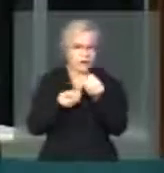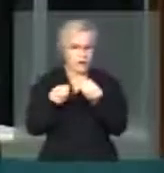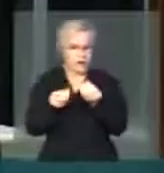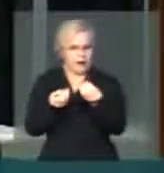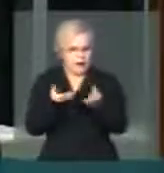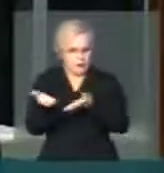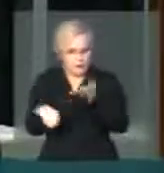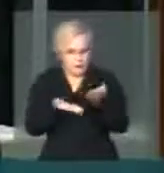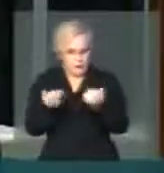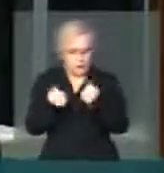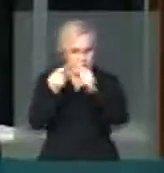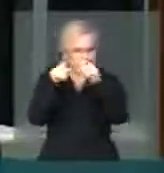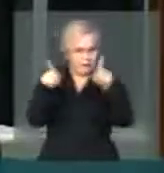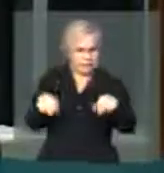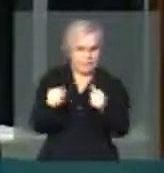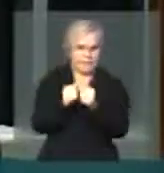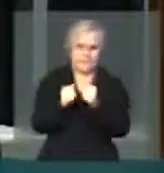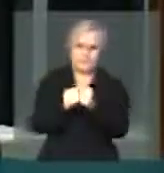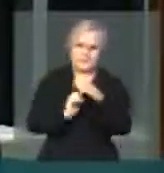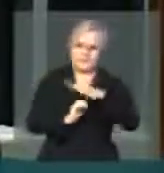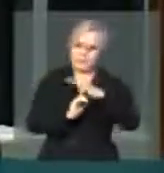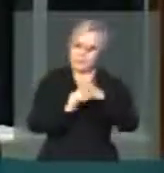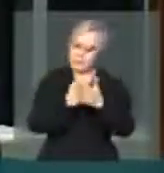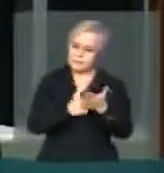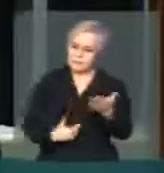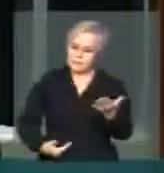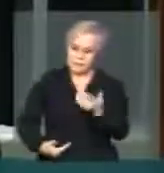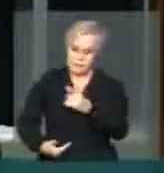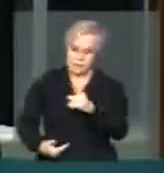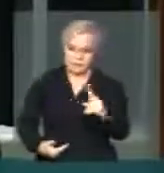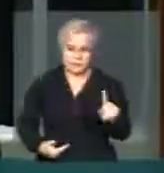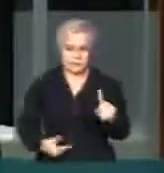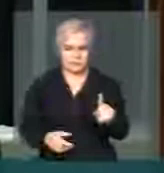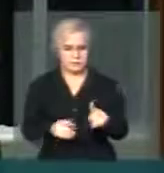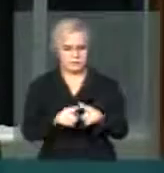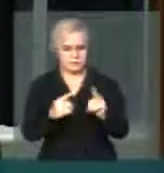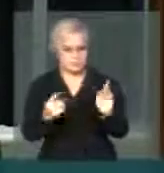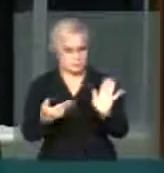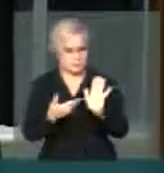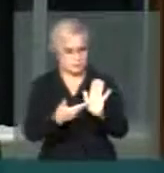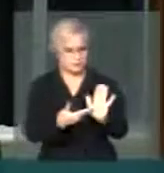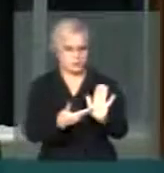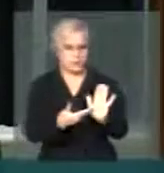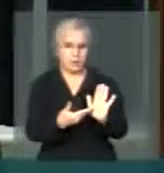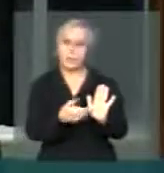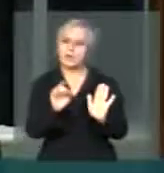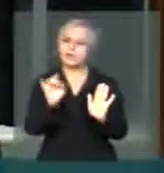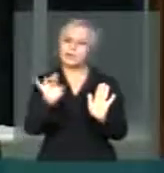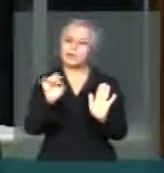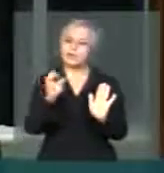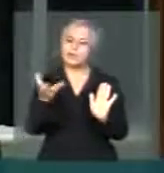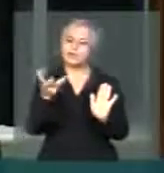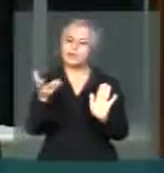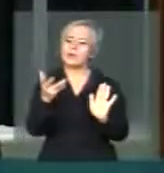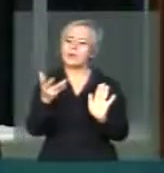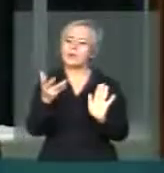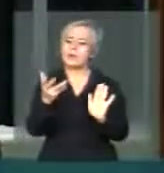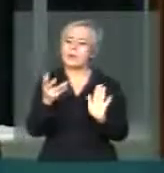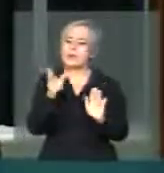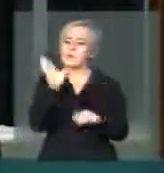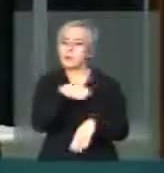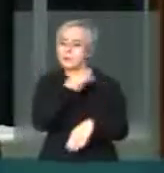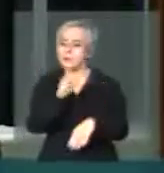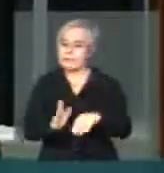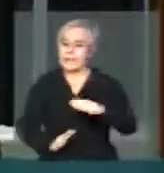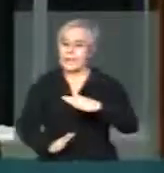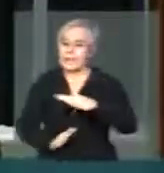funcionamento e a uma gestão plena das empresas estatais e uma gestão eficiente, ela vem no sentido de limitar e